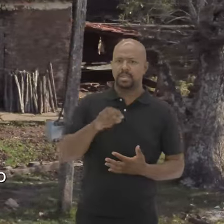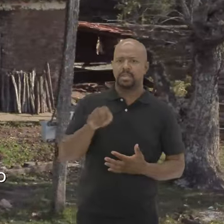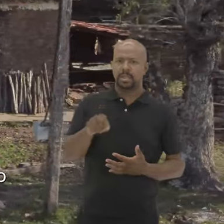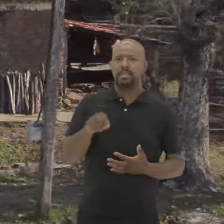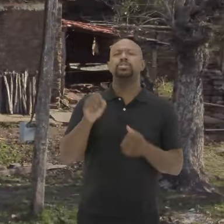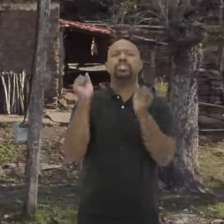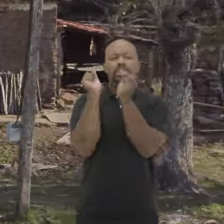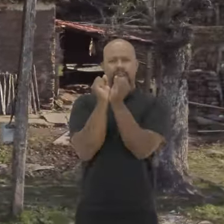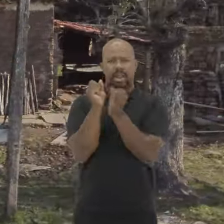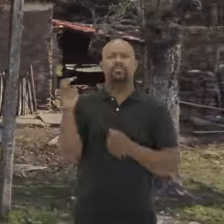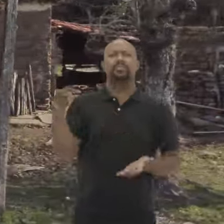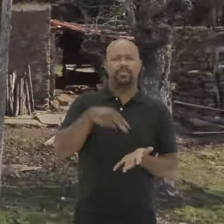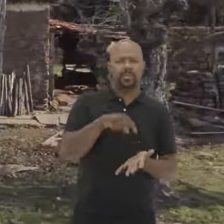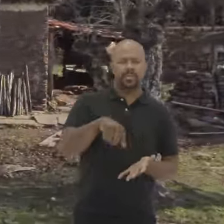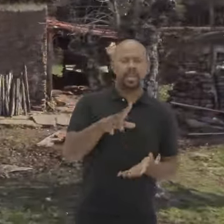os estados